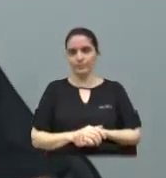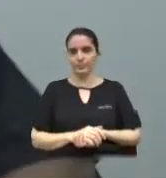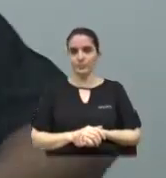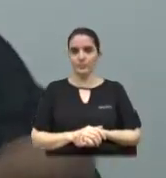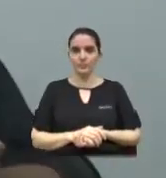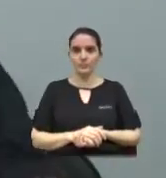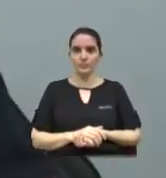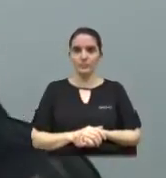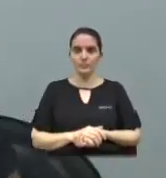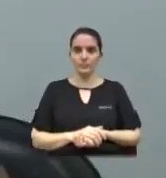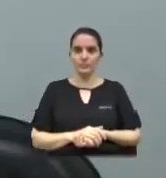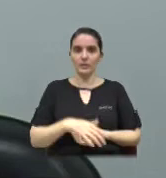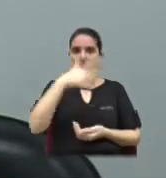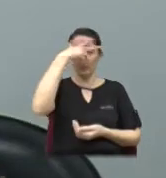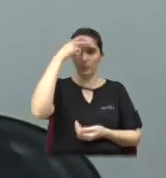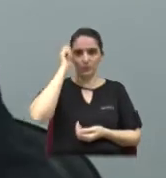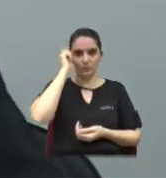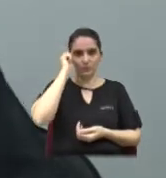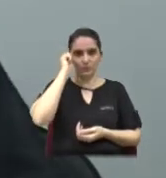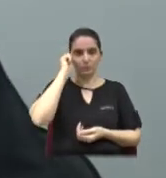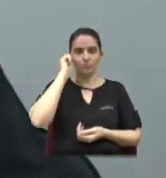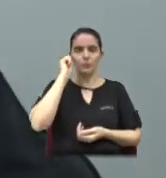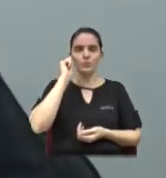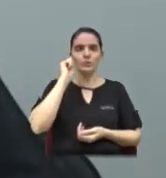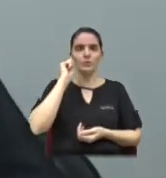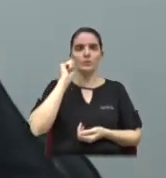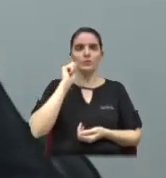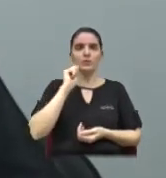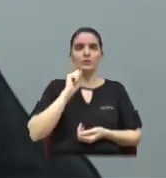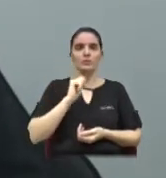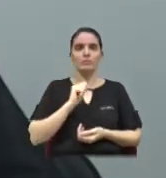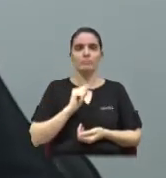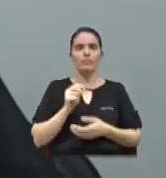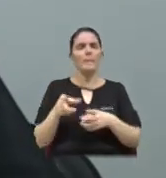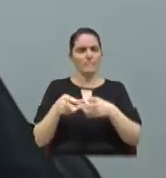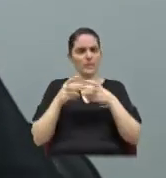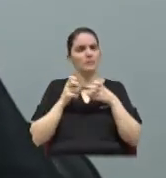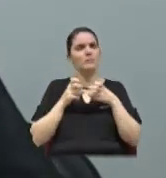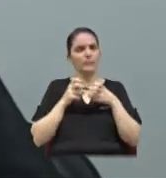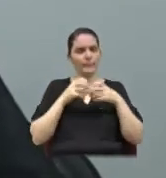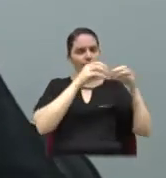O Executivo já tem esse entendimento que essa troca não foi